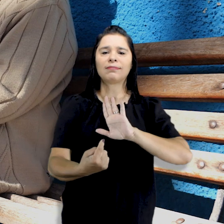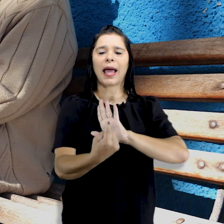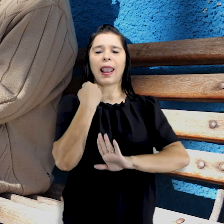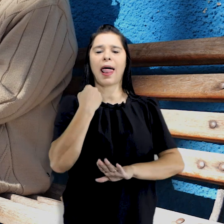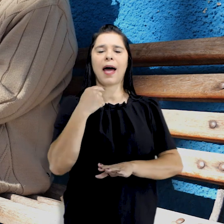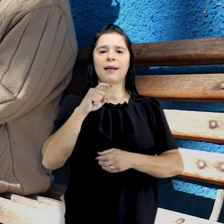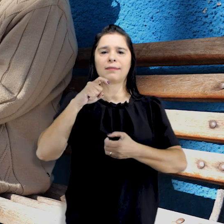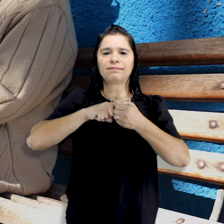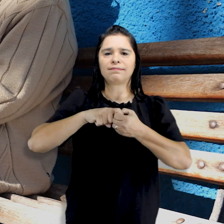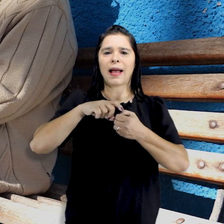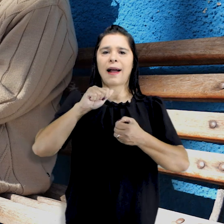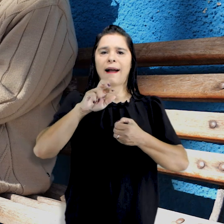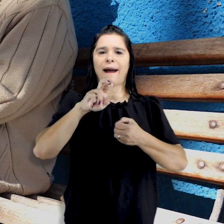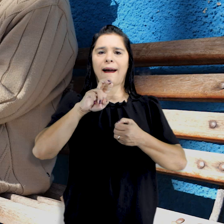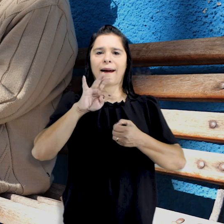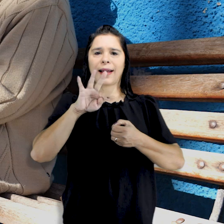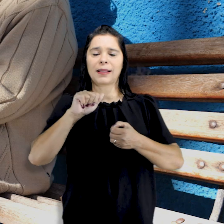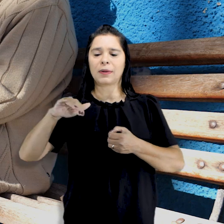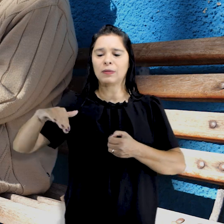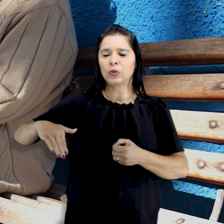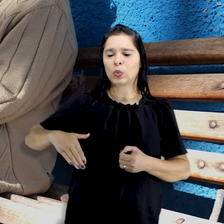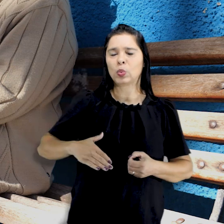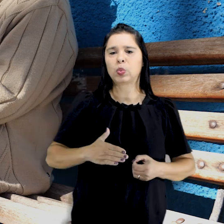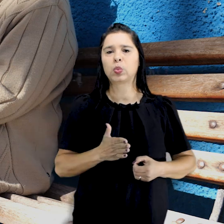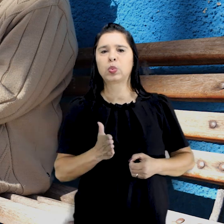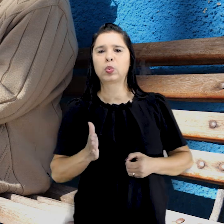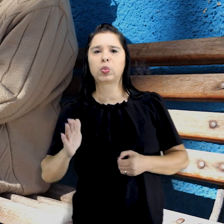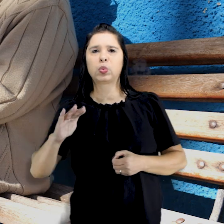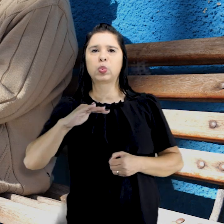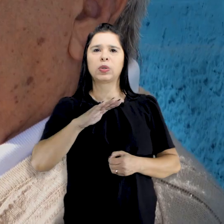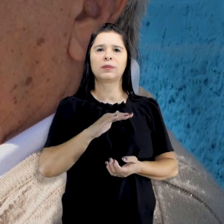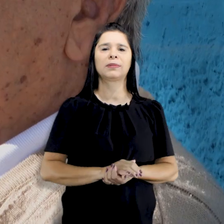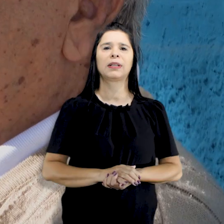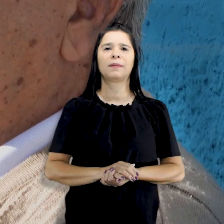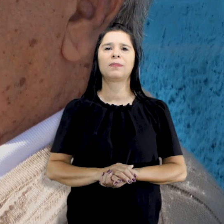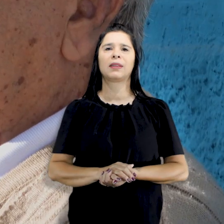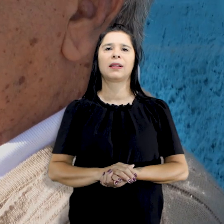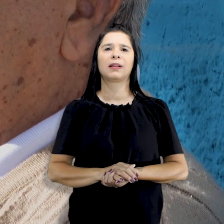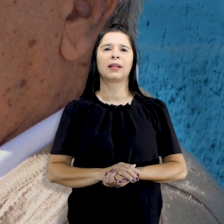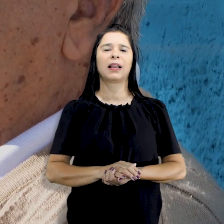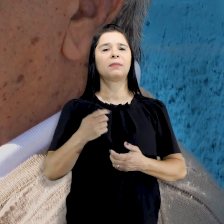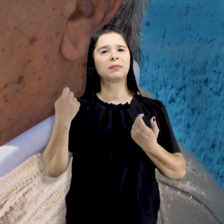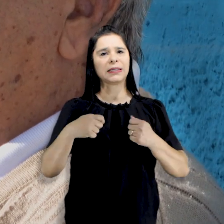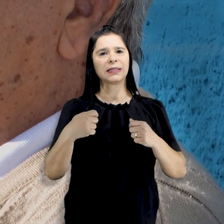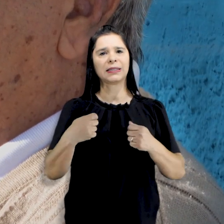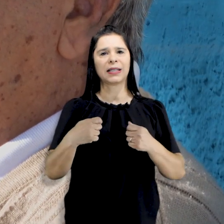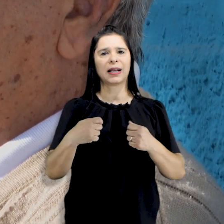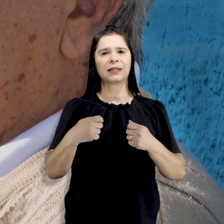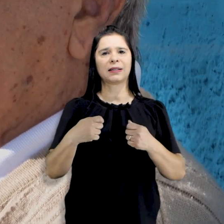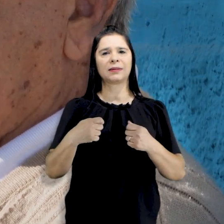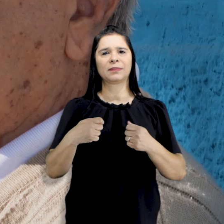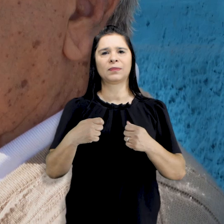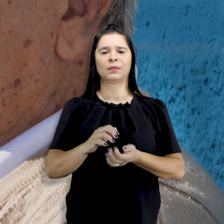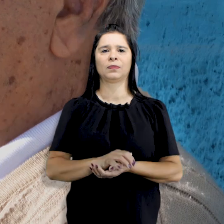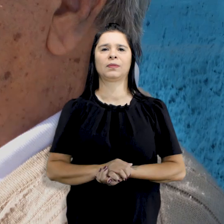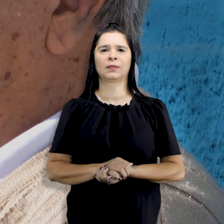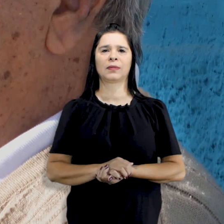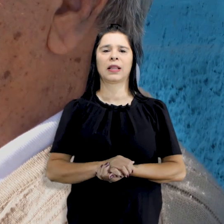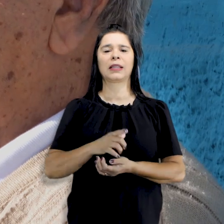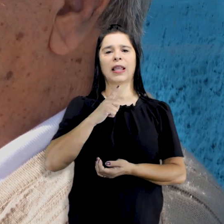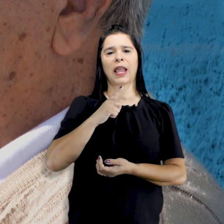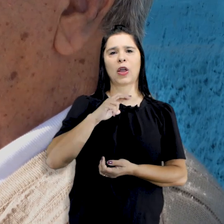E para virar essa carreta em cima da ferrovia, o alto tem um macaco, que